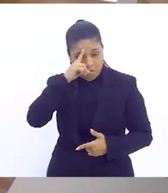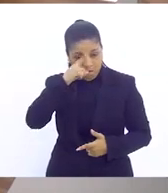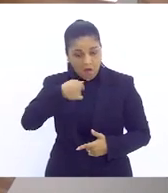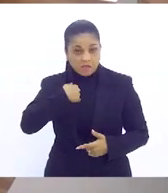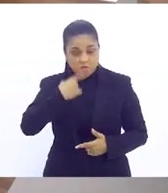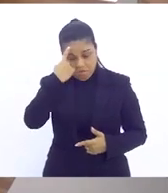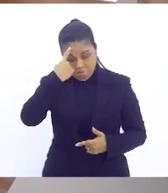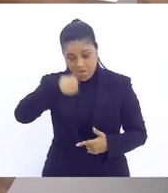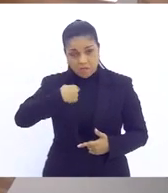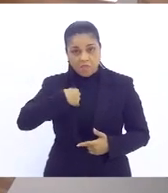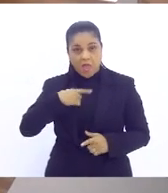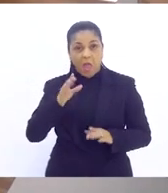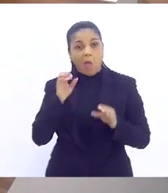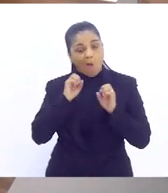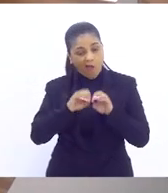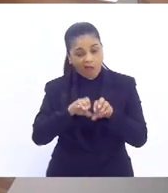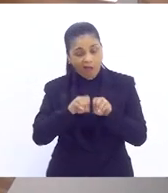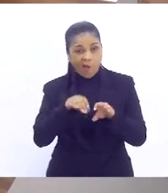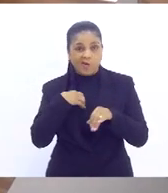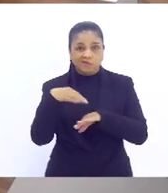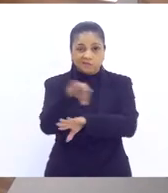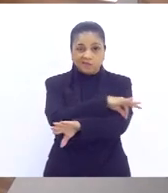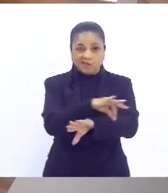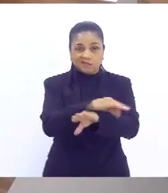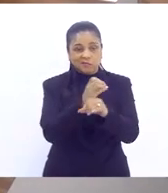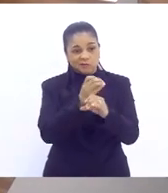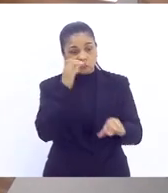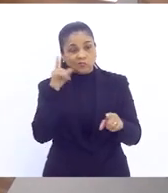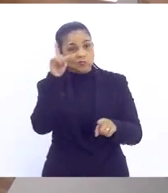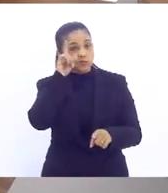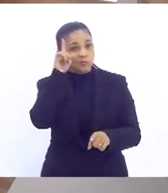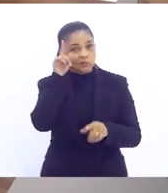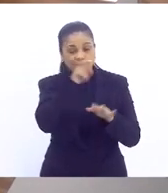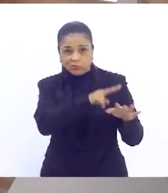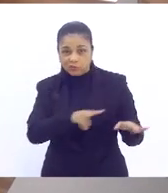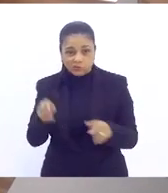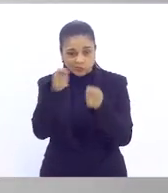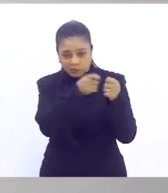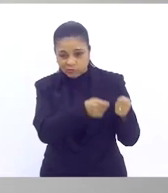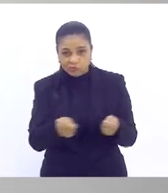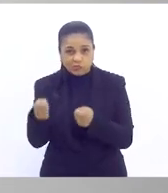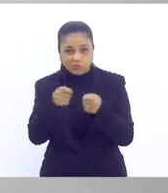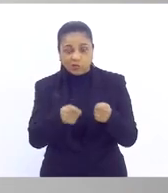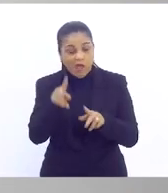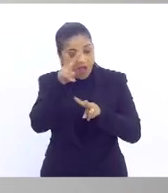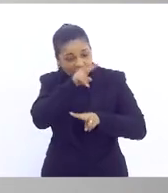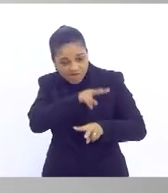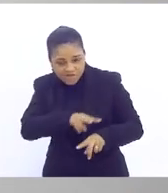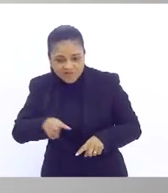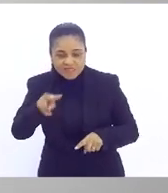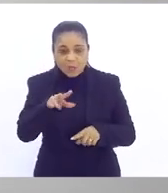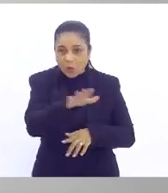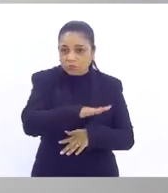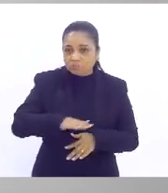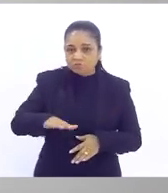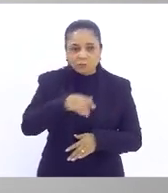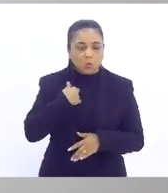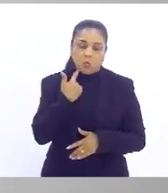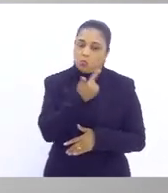comandada tem aula de arquitetura todos os dias porque ela tem uma visão espacial que eu nunca tenho